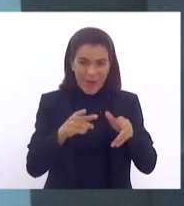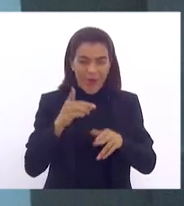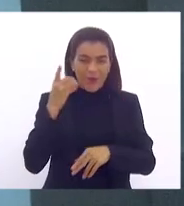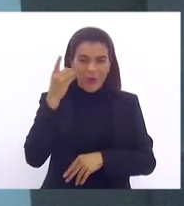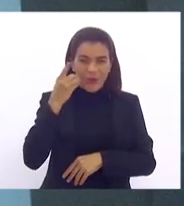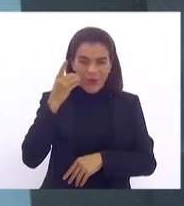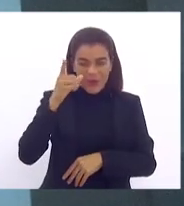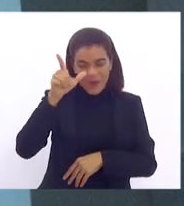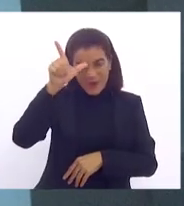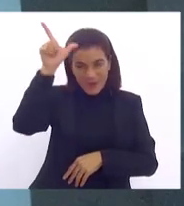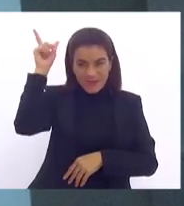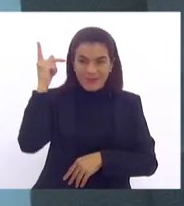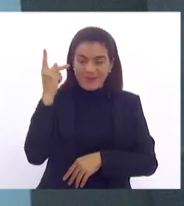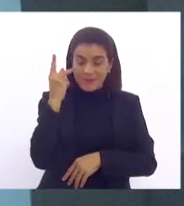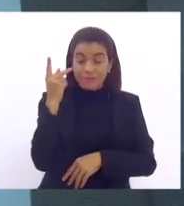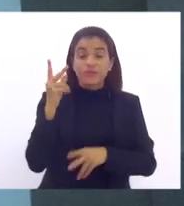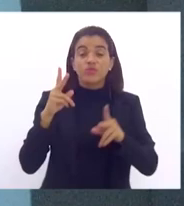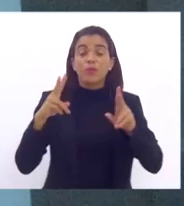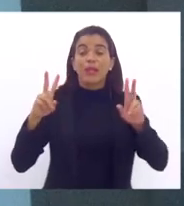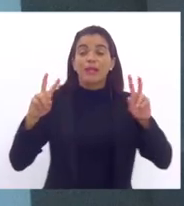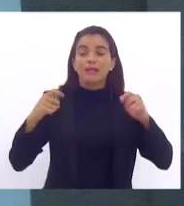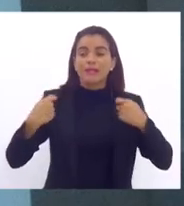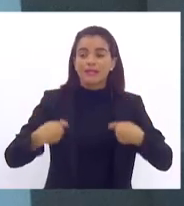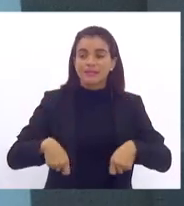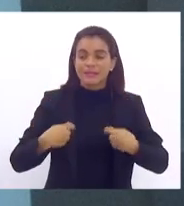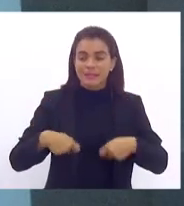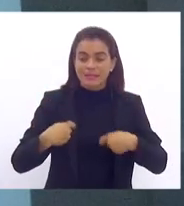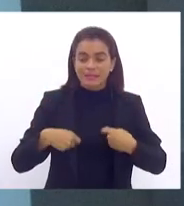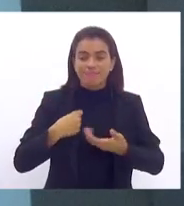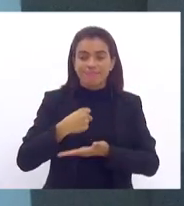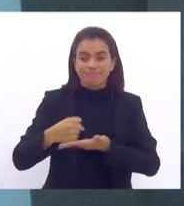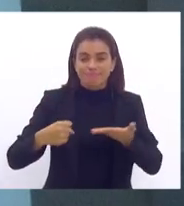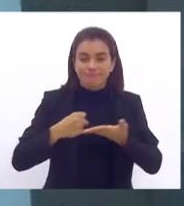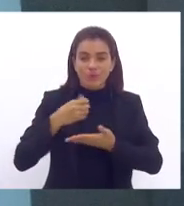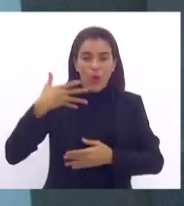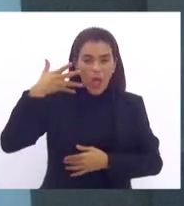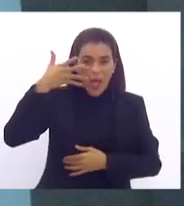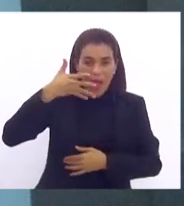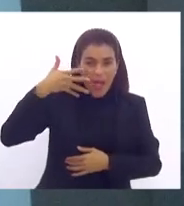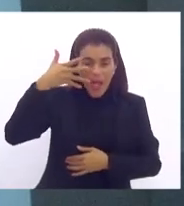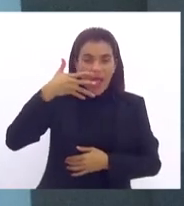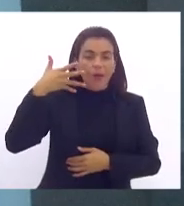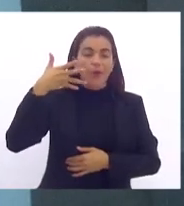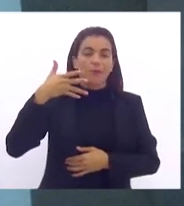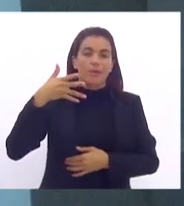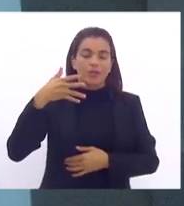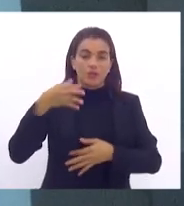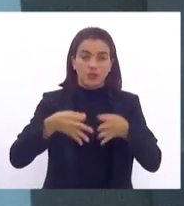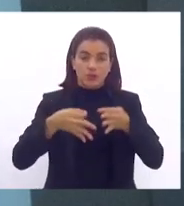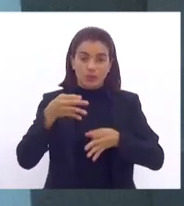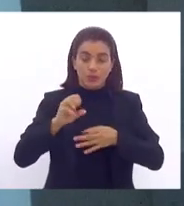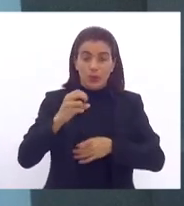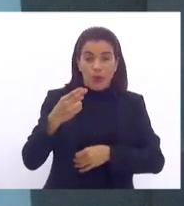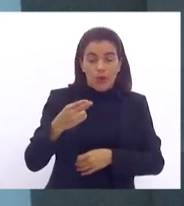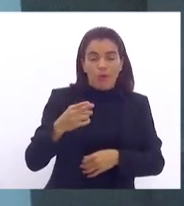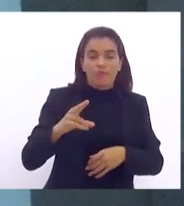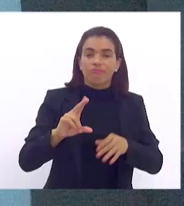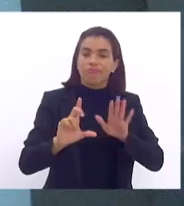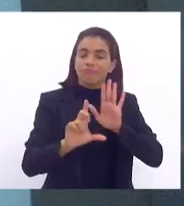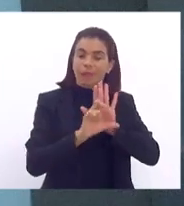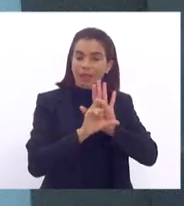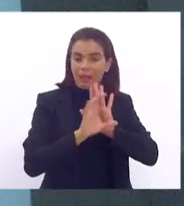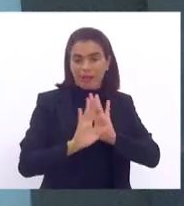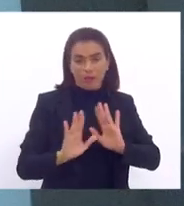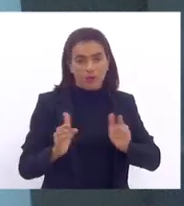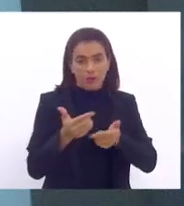excelência Luiz Paulo eh da necessidade de fundamentar com argumentos jurídicos né com a fundamentar na legislação né não trouxe